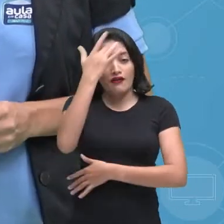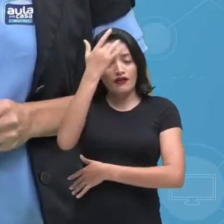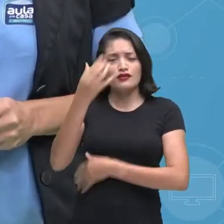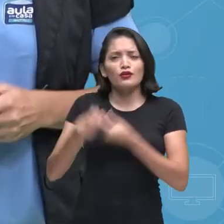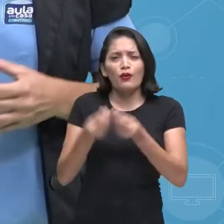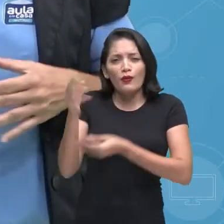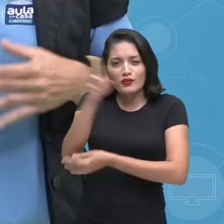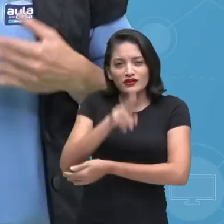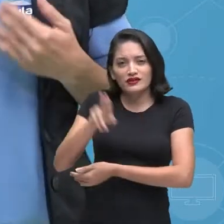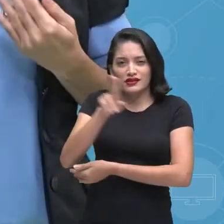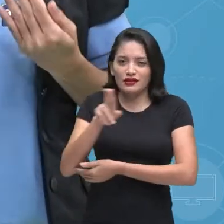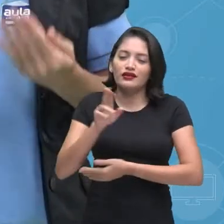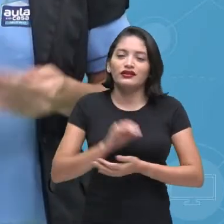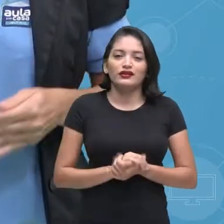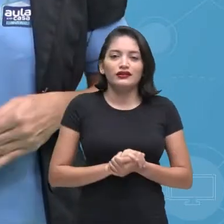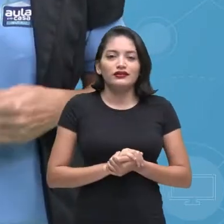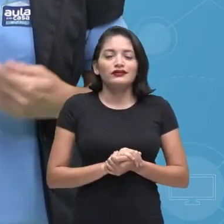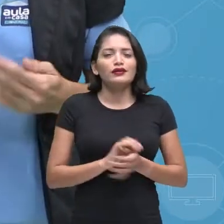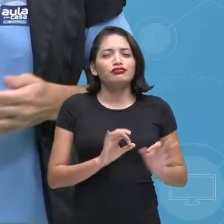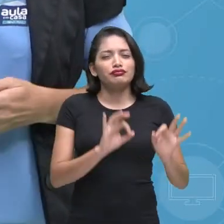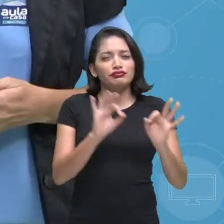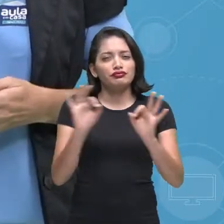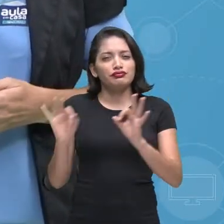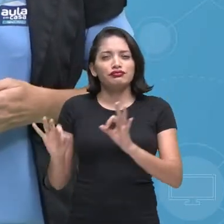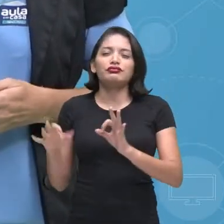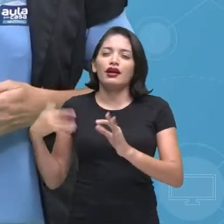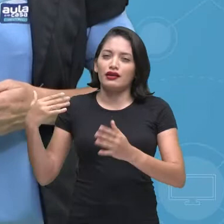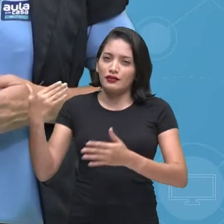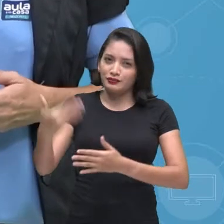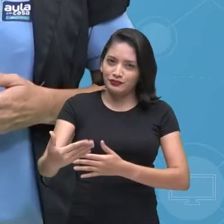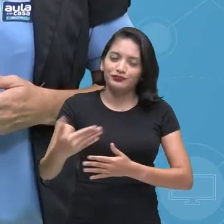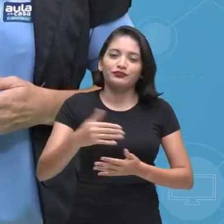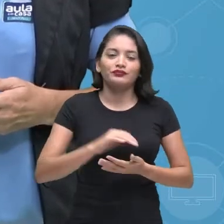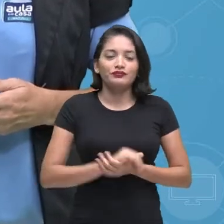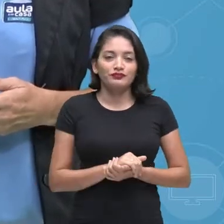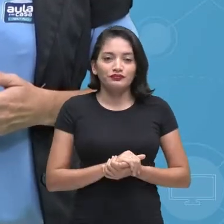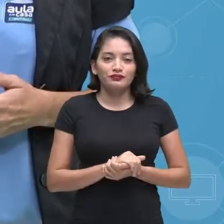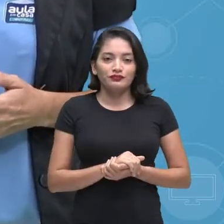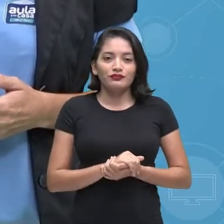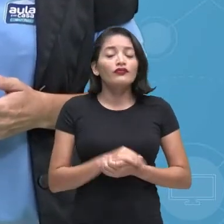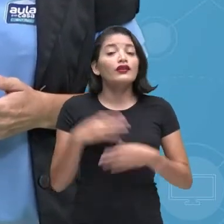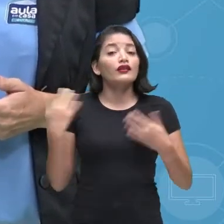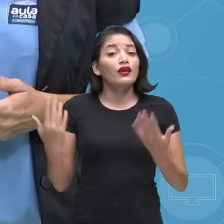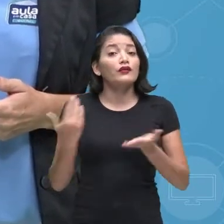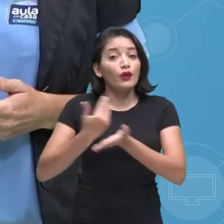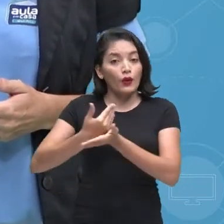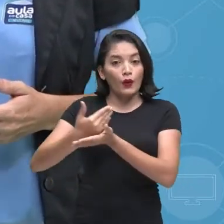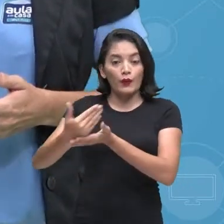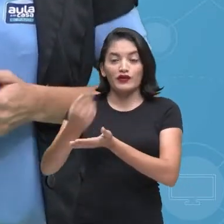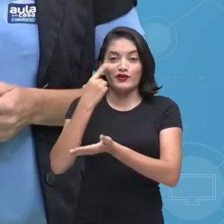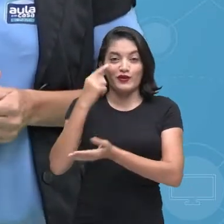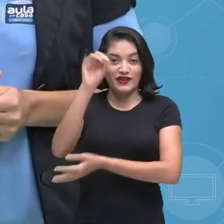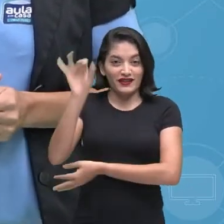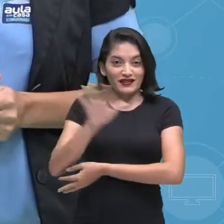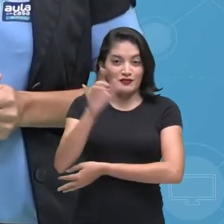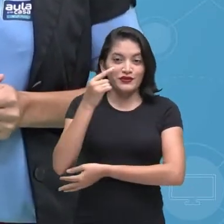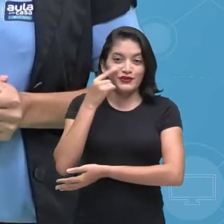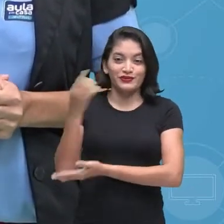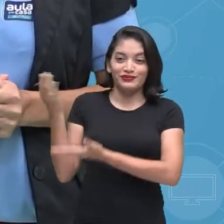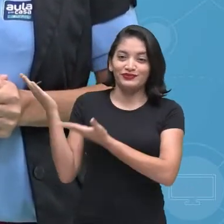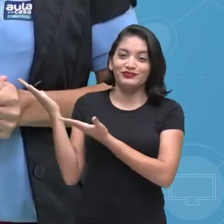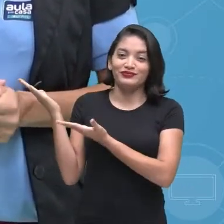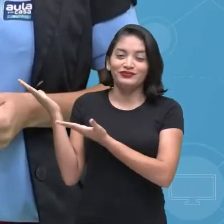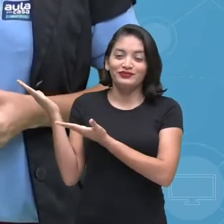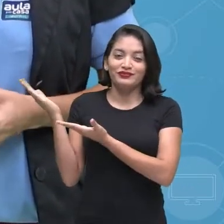viu OBS vai acompanhar vocês durante muito tempo certo então a gente já inicia aqui com essa imagem aqui do lado não é